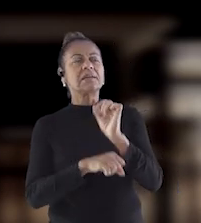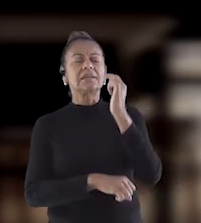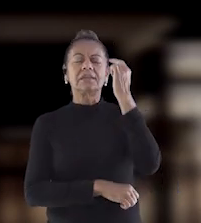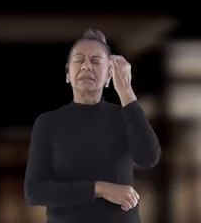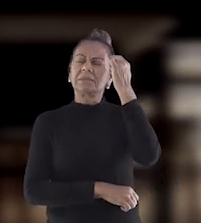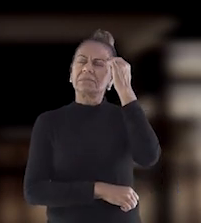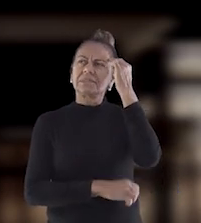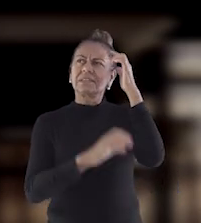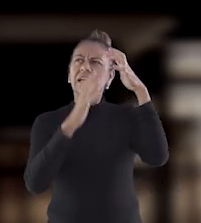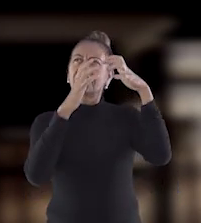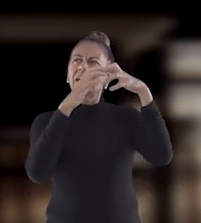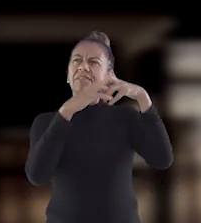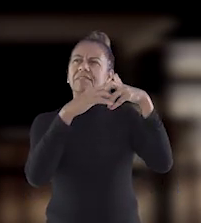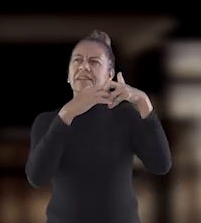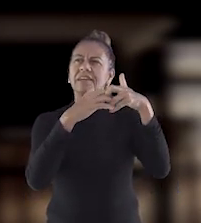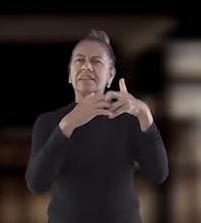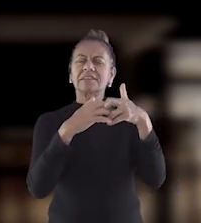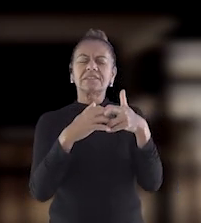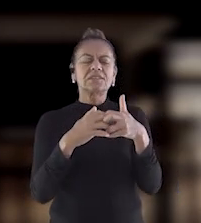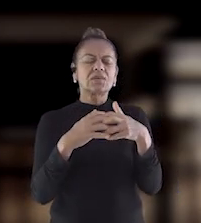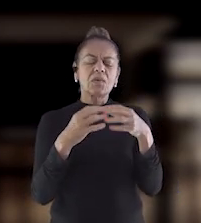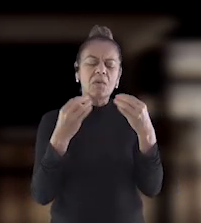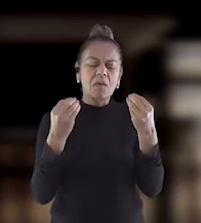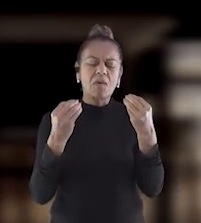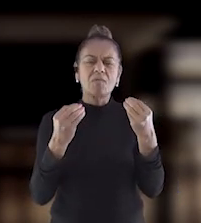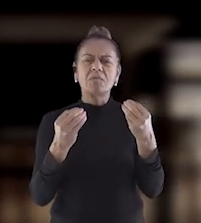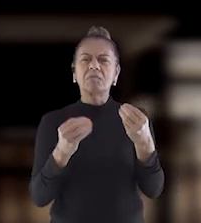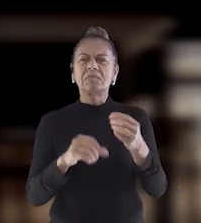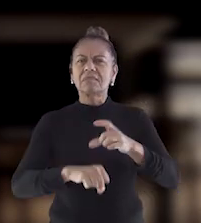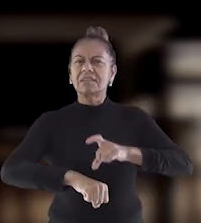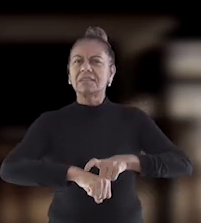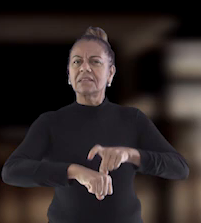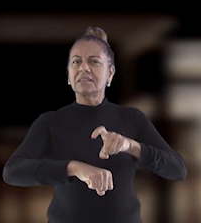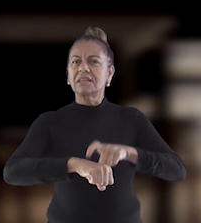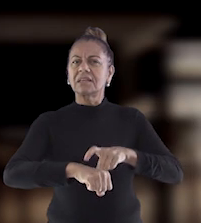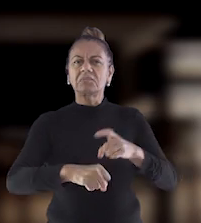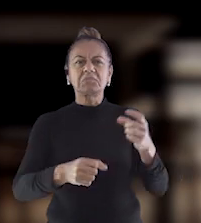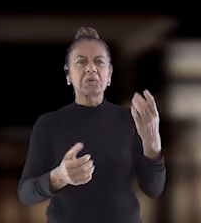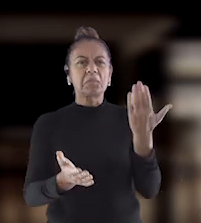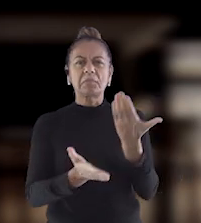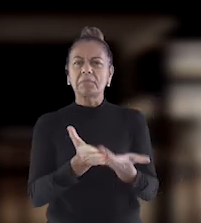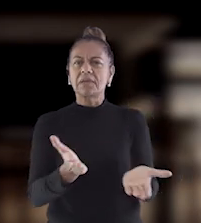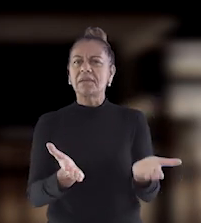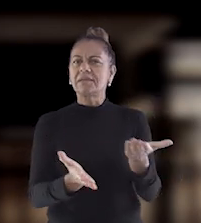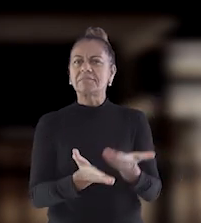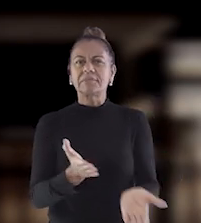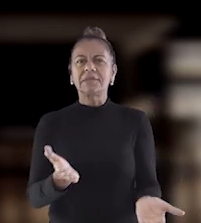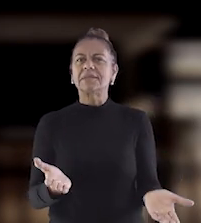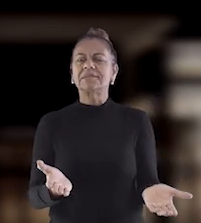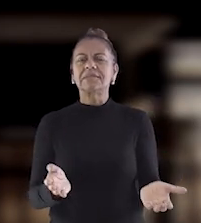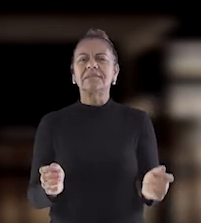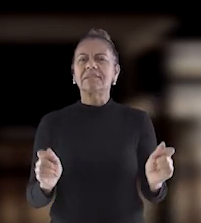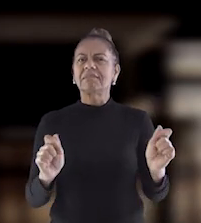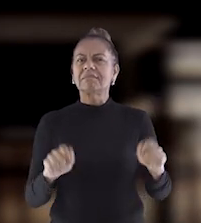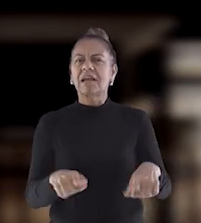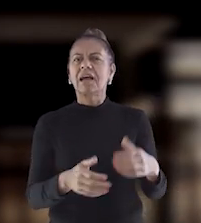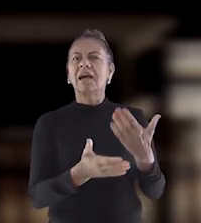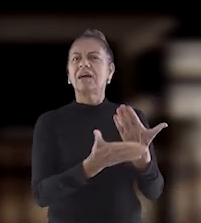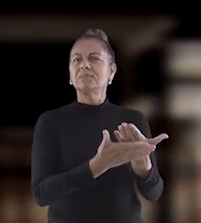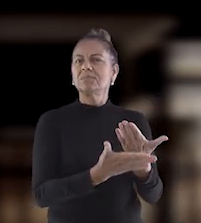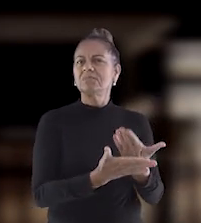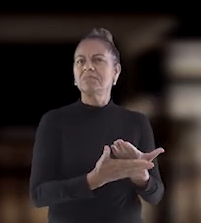e a gente para e pensa, meu Deus do céu, quanto tempo que eu perdi, que hoje eu poderia ser até, assim, uma